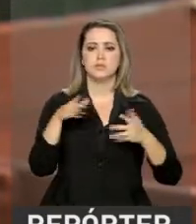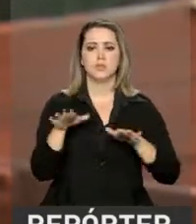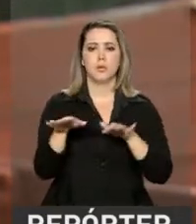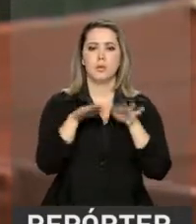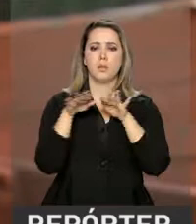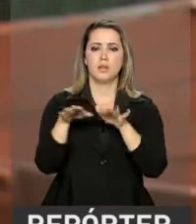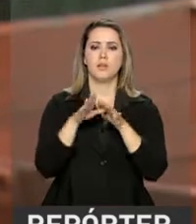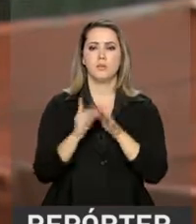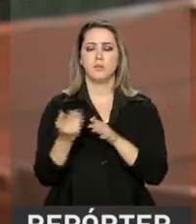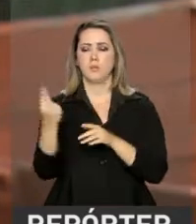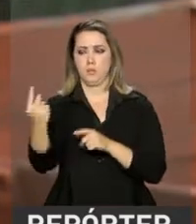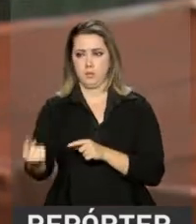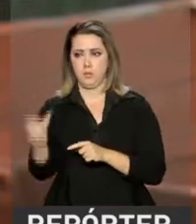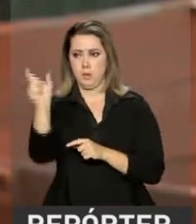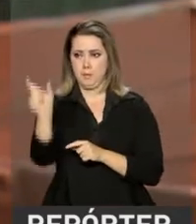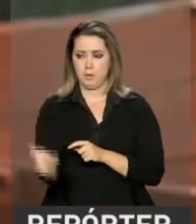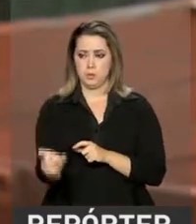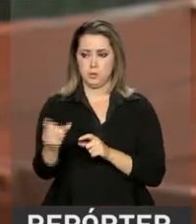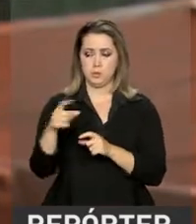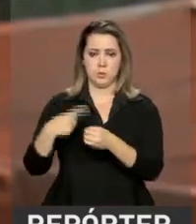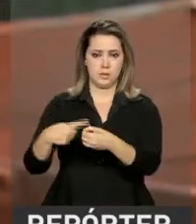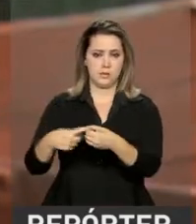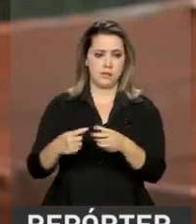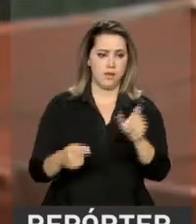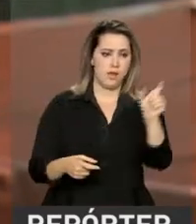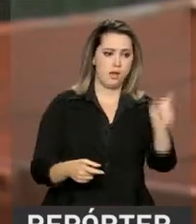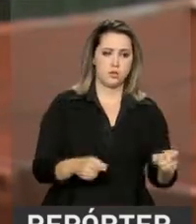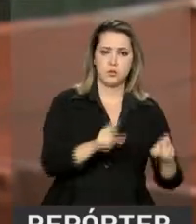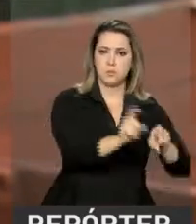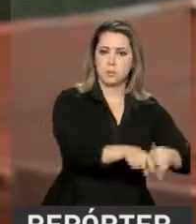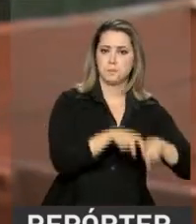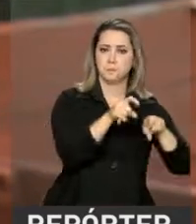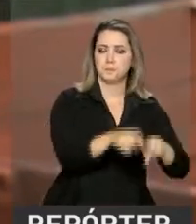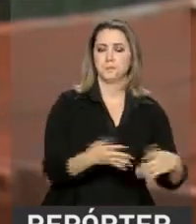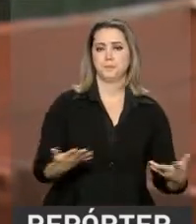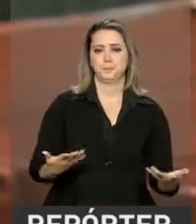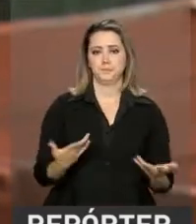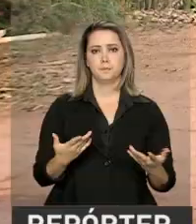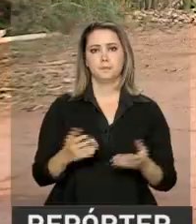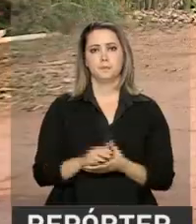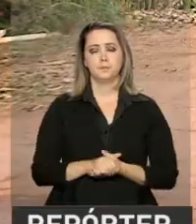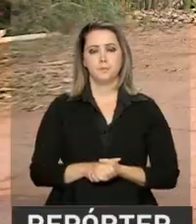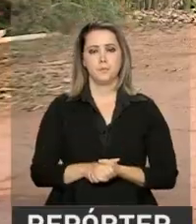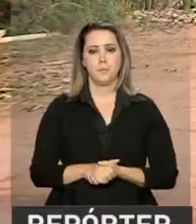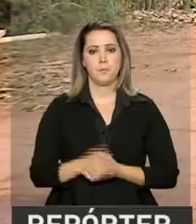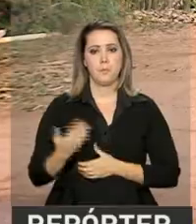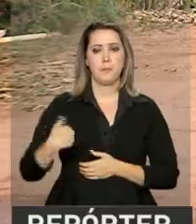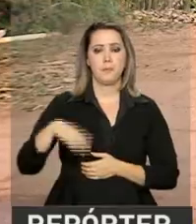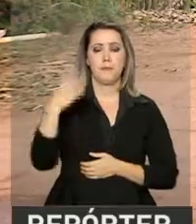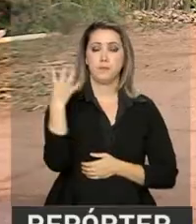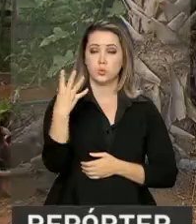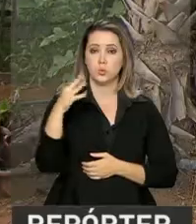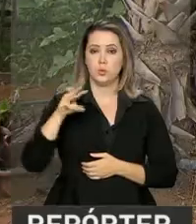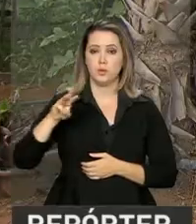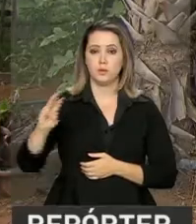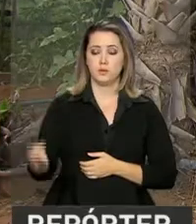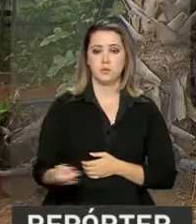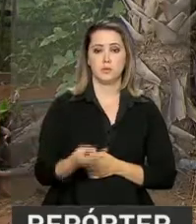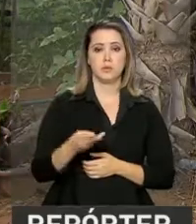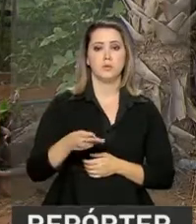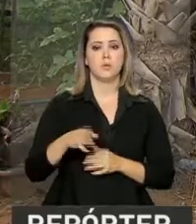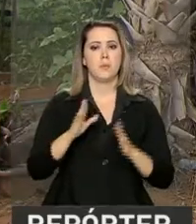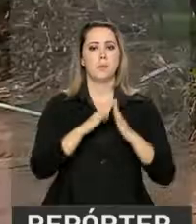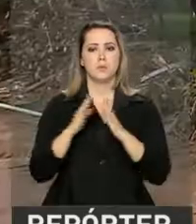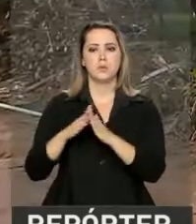equilíbrio entre parte urbana ambiental rural produtiva mais de 4 milhões de imóveis rurais